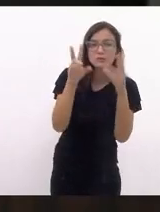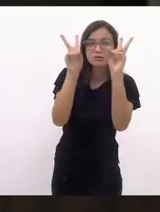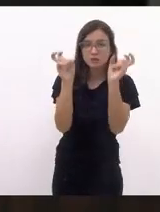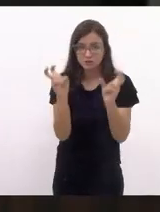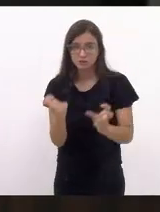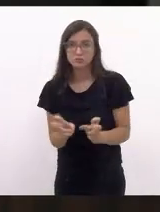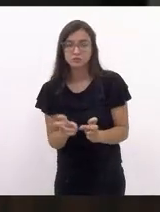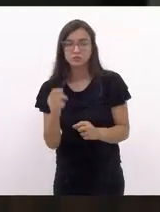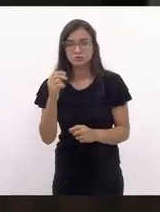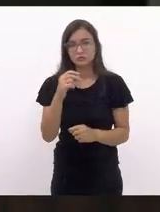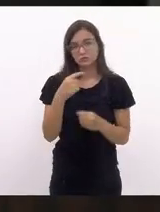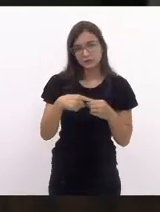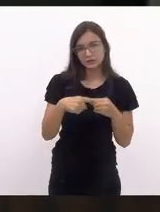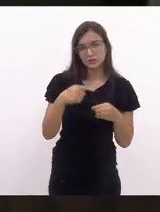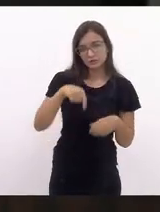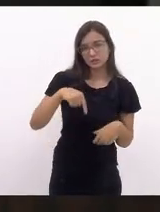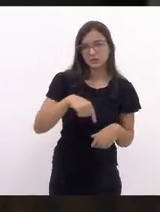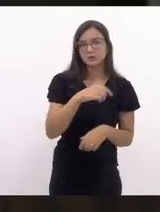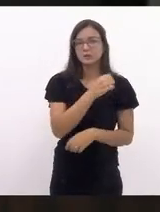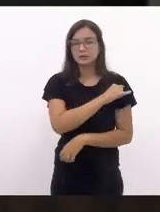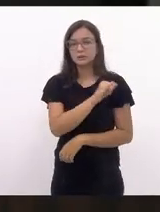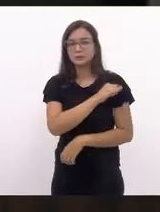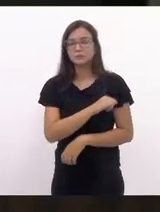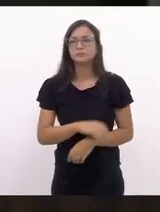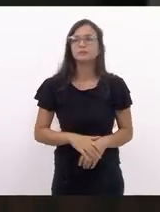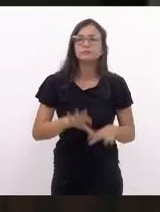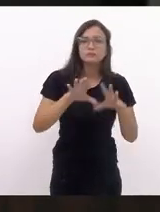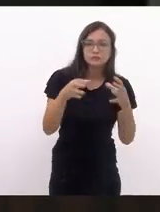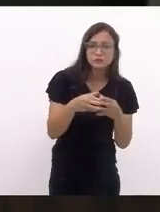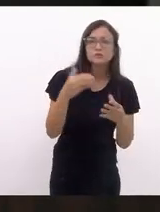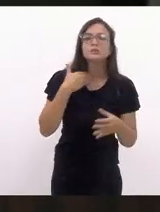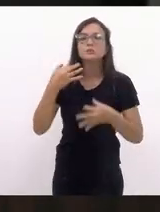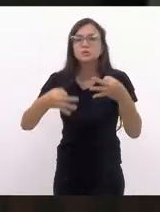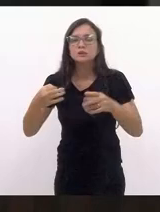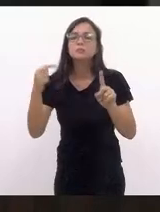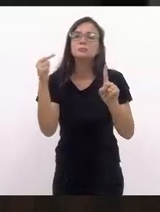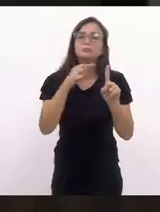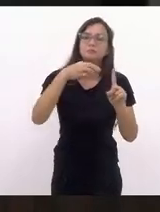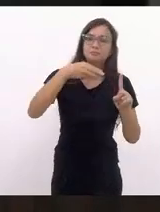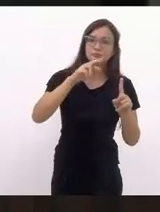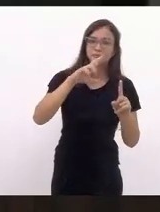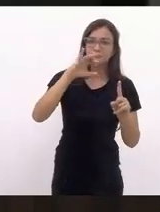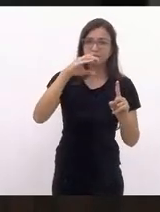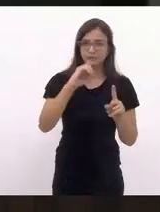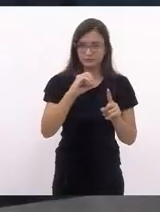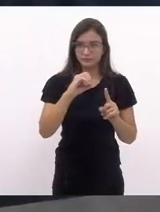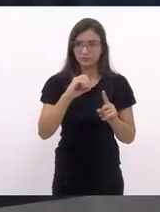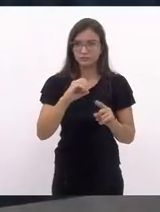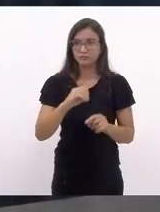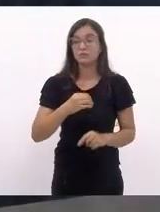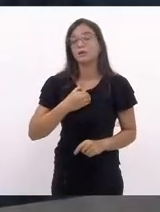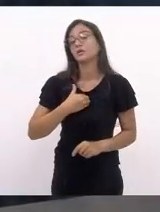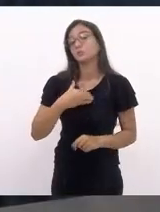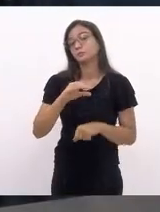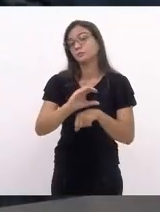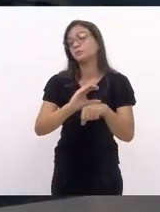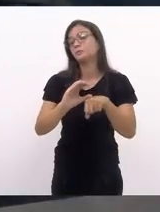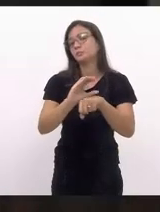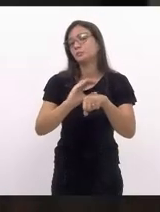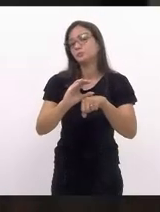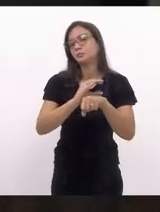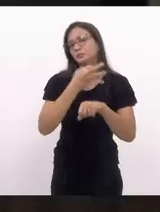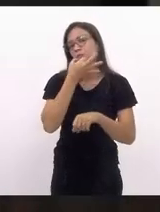regional e o orçamento aí vai aparecer lá conversão decoração visitada massa passiva a o parecer pela constitucionalidade